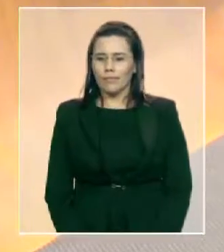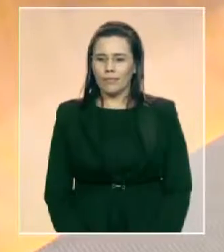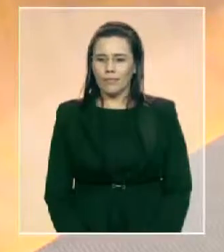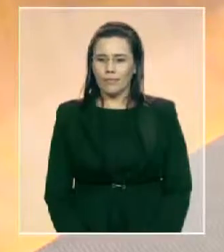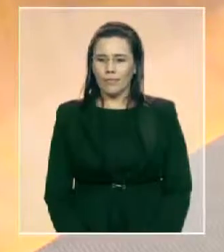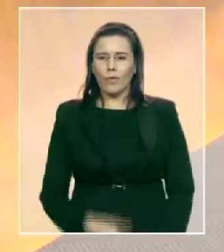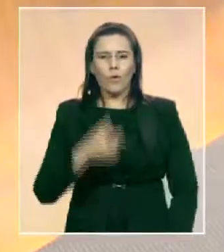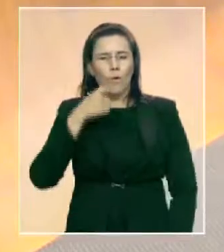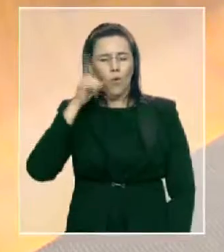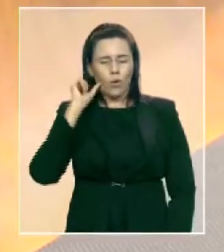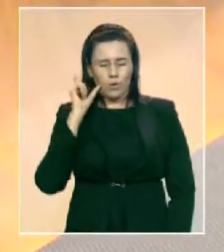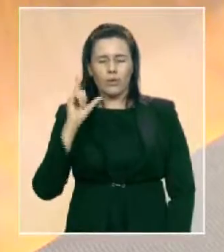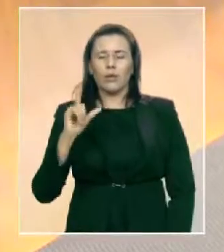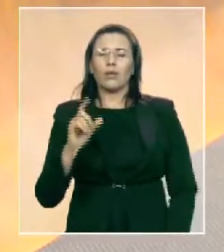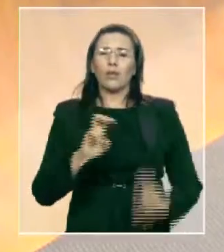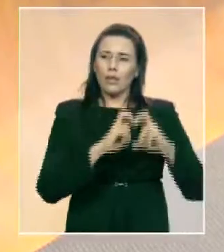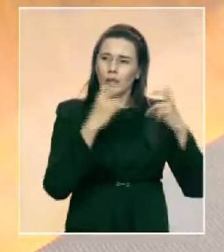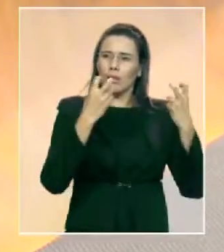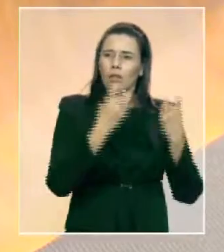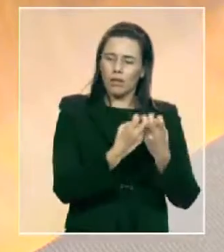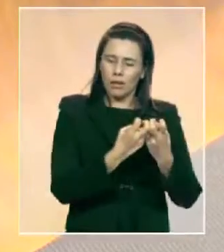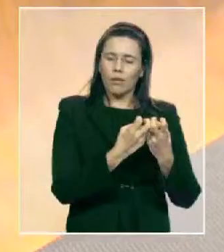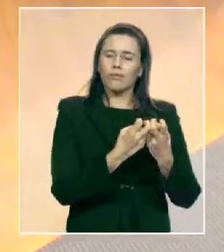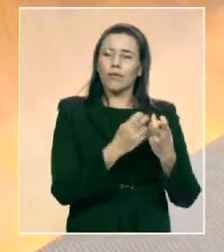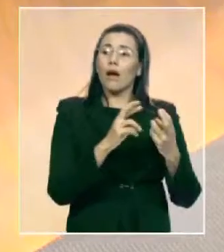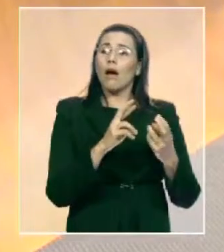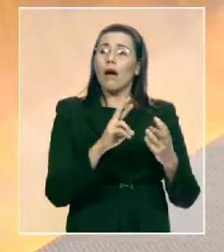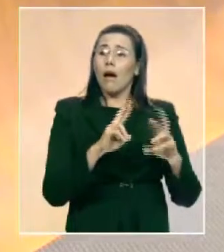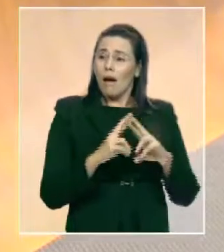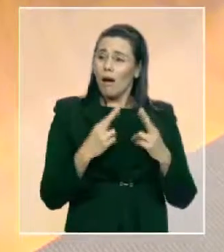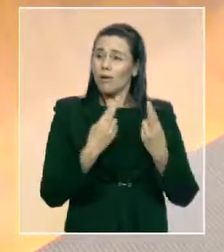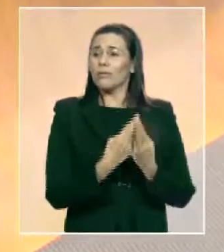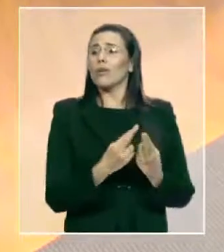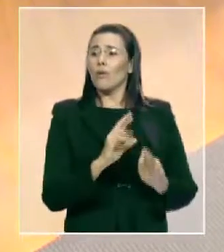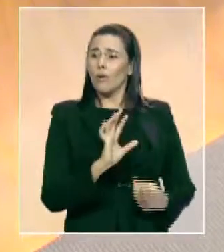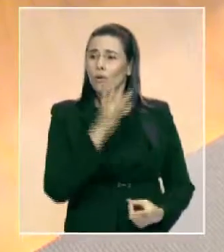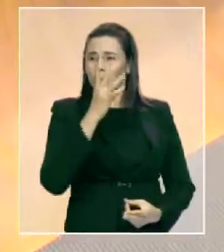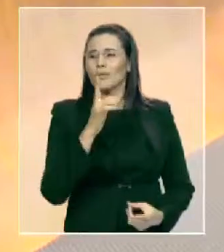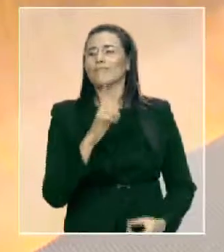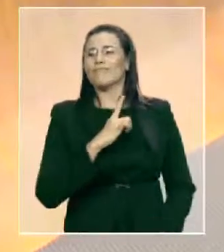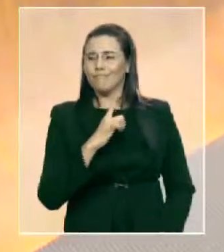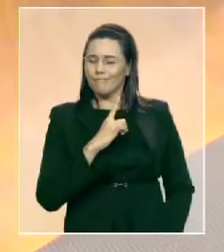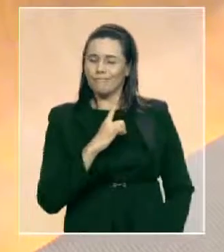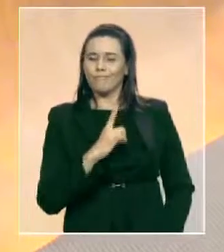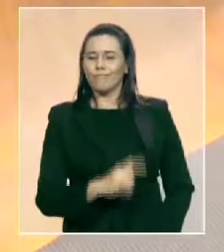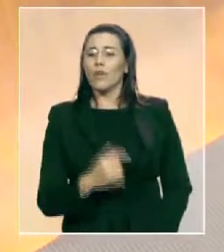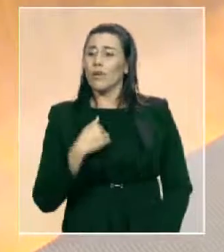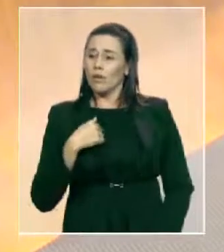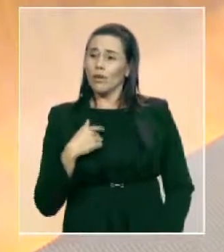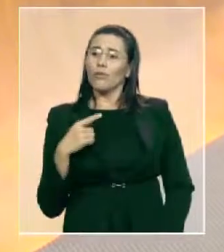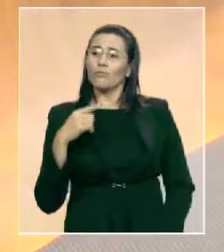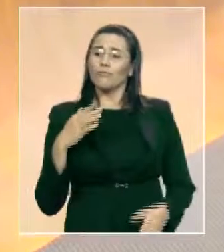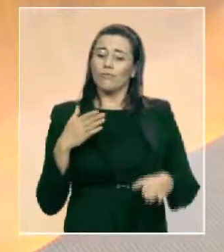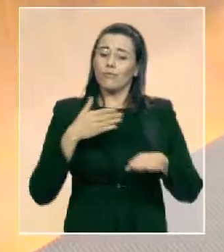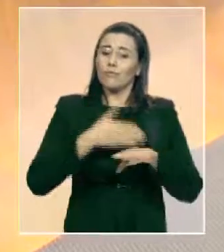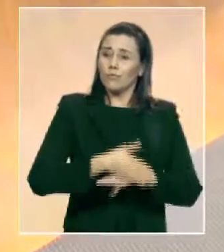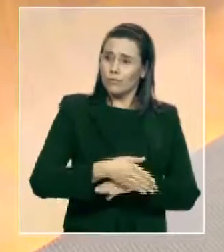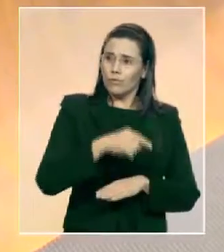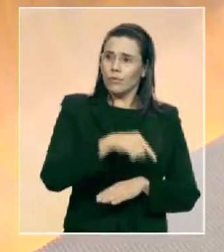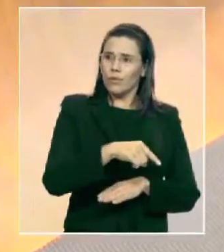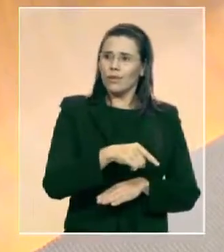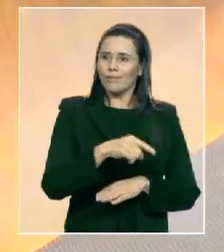uma reunião na comissão, e a primeira vez que eu participei da reunião da Comissão de Segurança, eu fiquei preocupado.